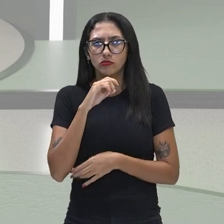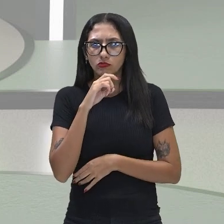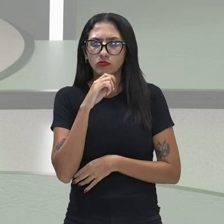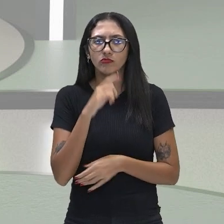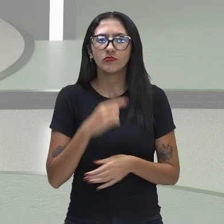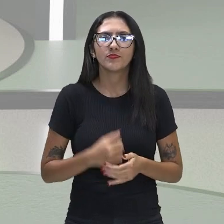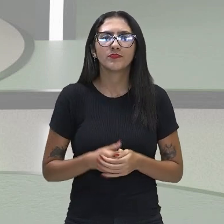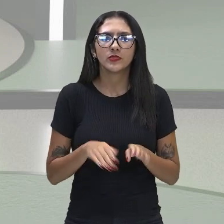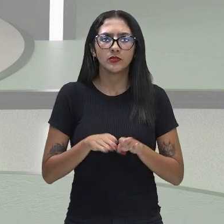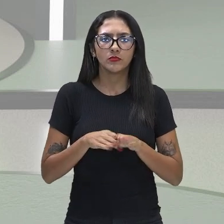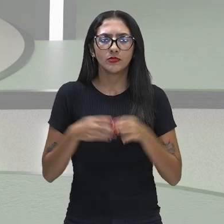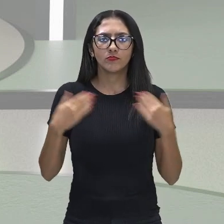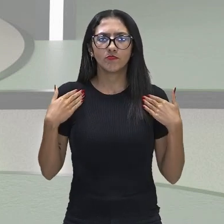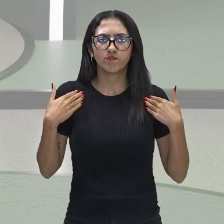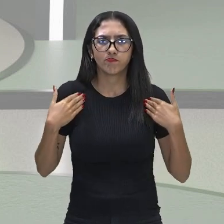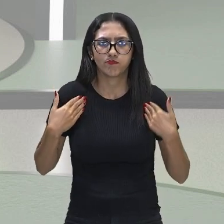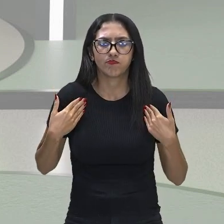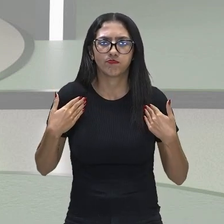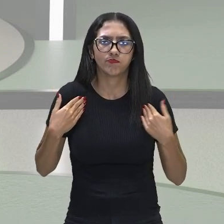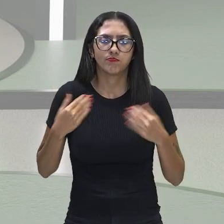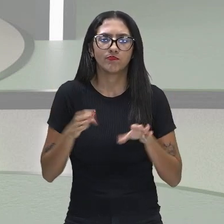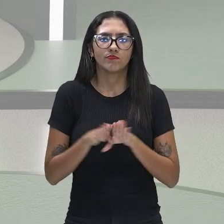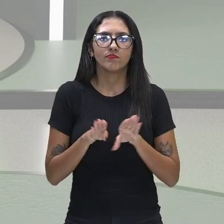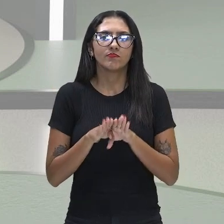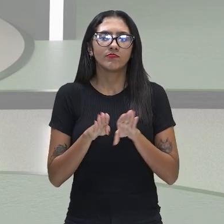a postura encurvada,